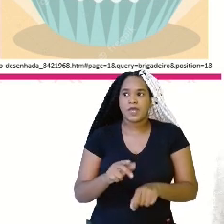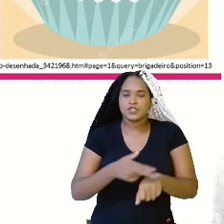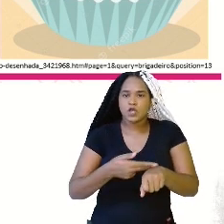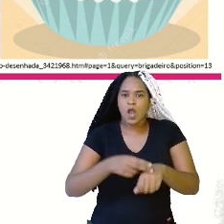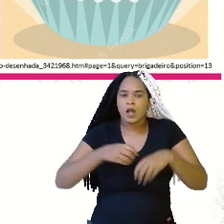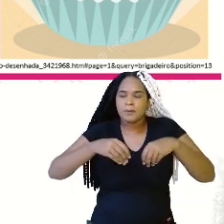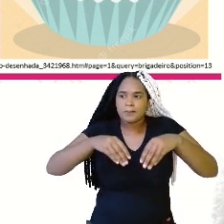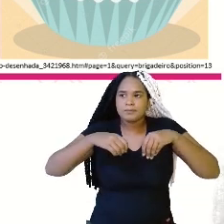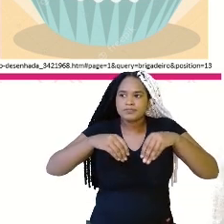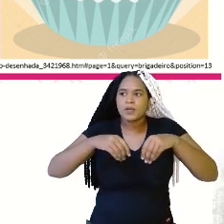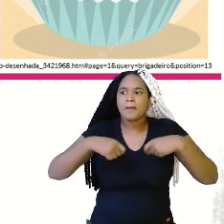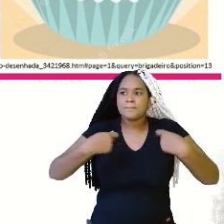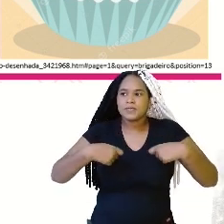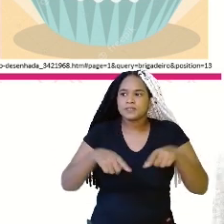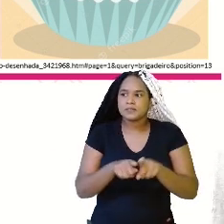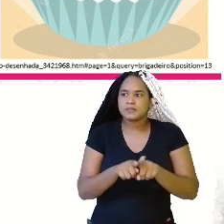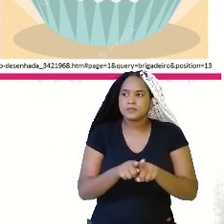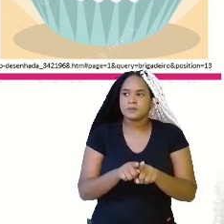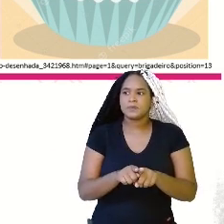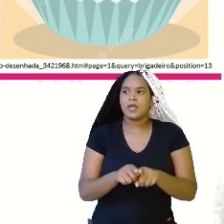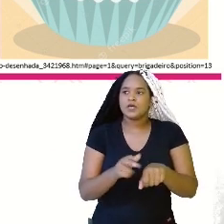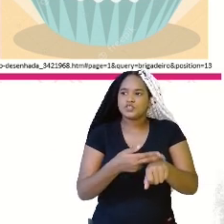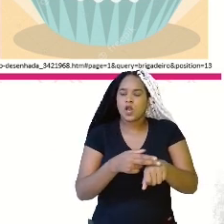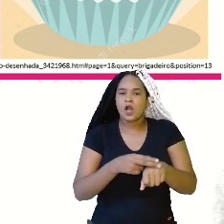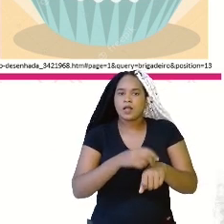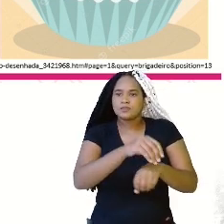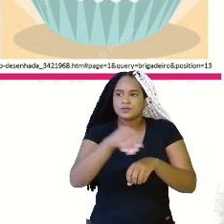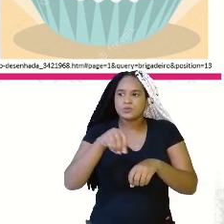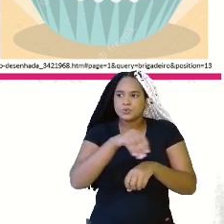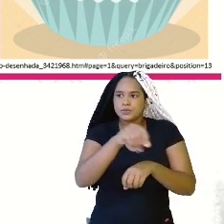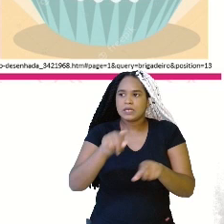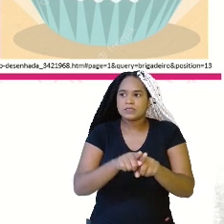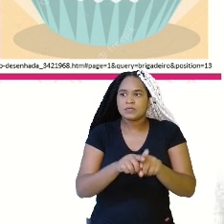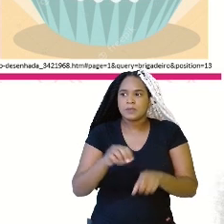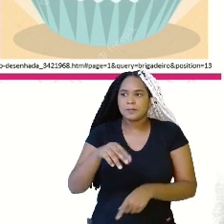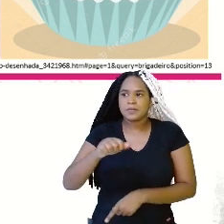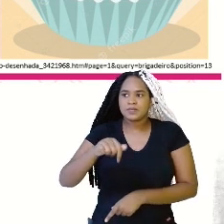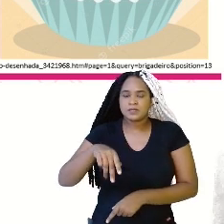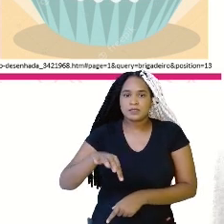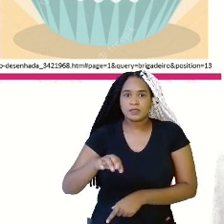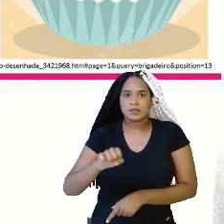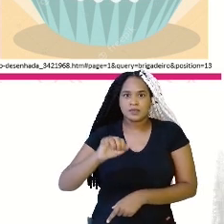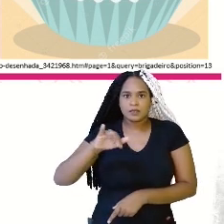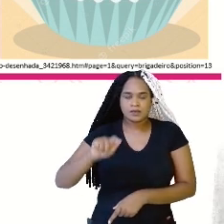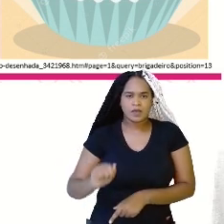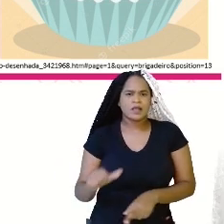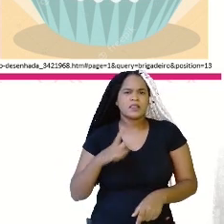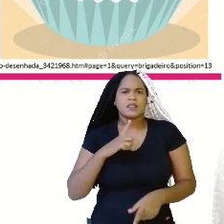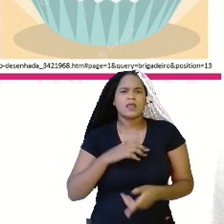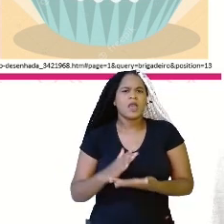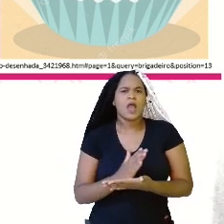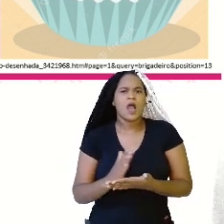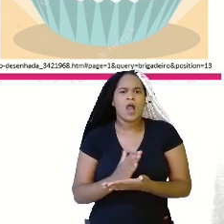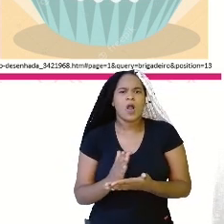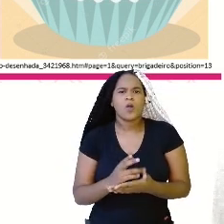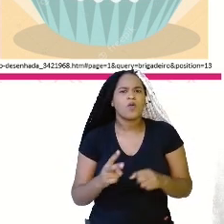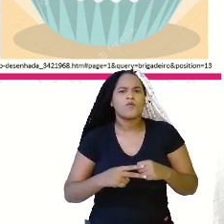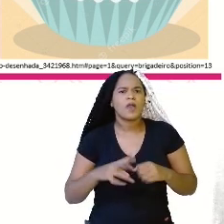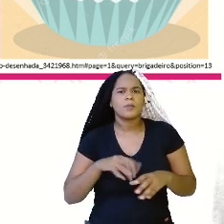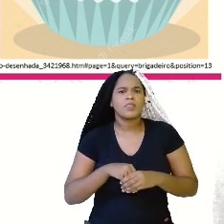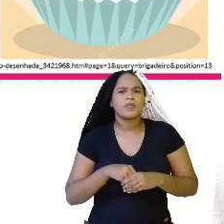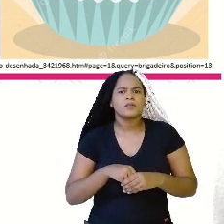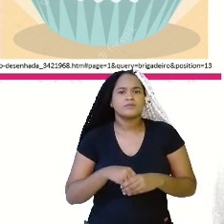em pó, 1 xícara de chocolate granulado e manteiga para untar. Será que tem algum verbo aí nos